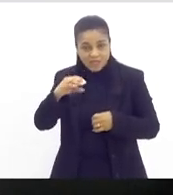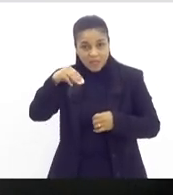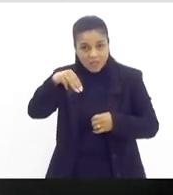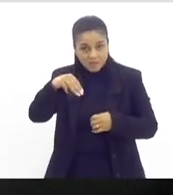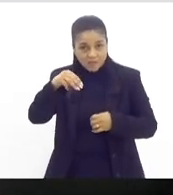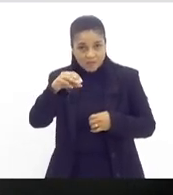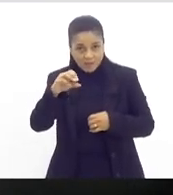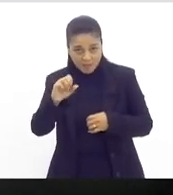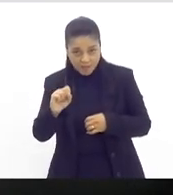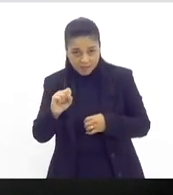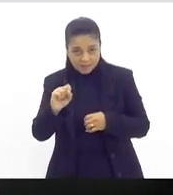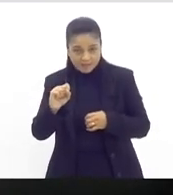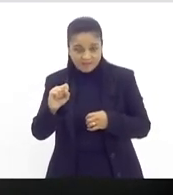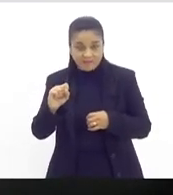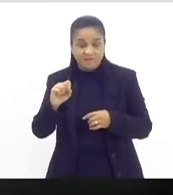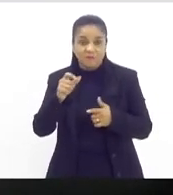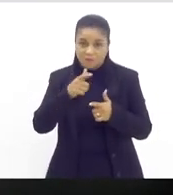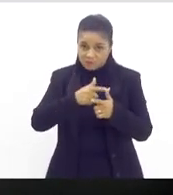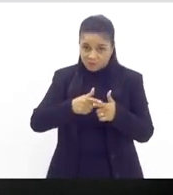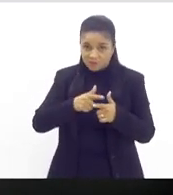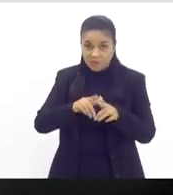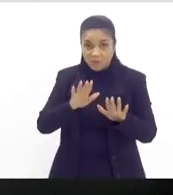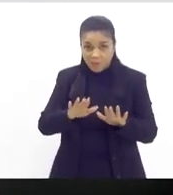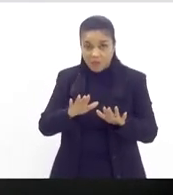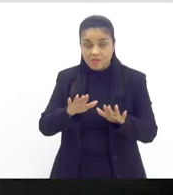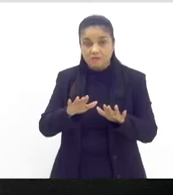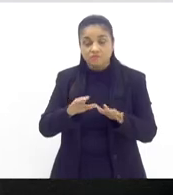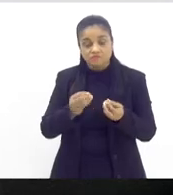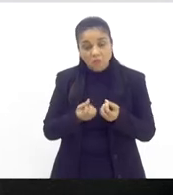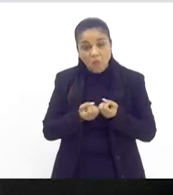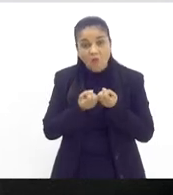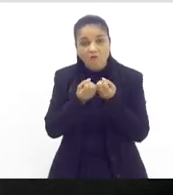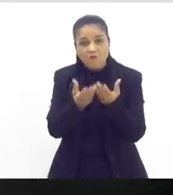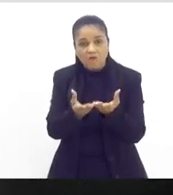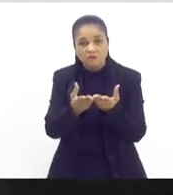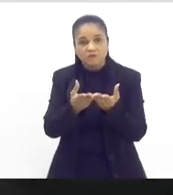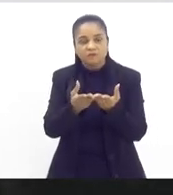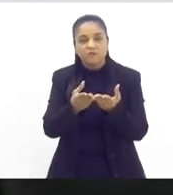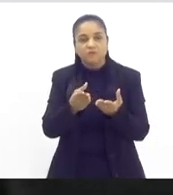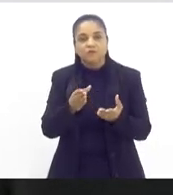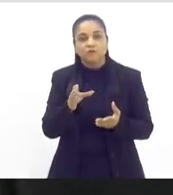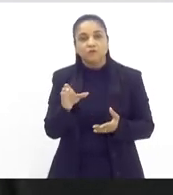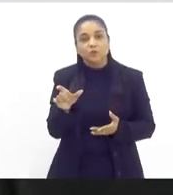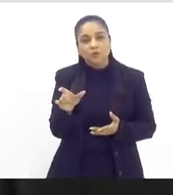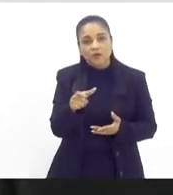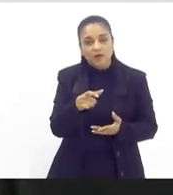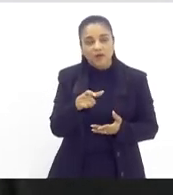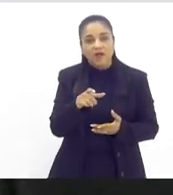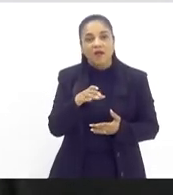principalmente agora, com o oferecimento do crédito presumido do IPI,